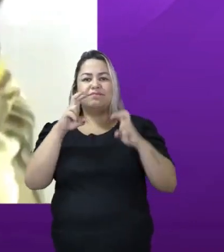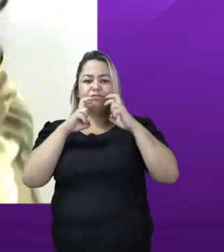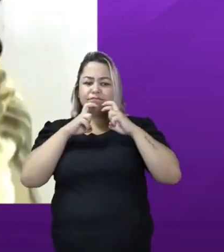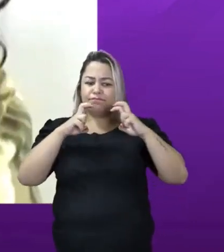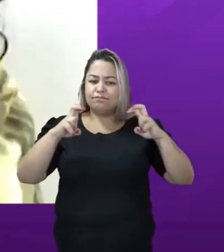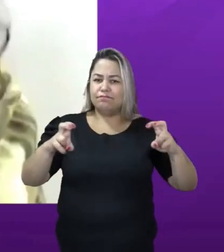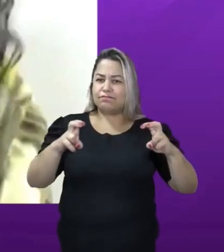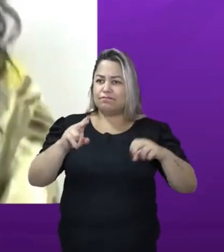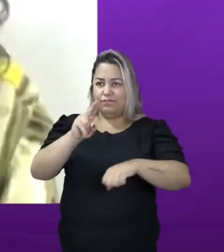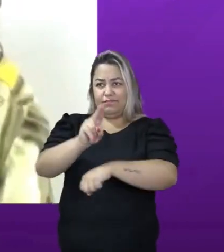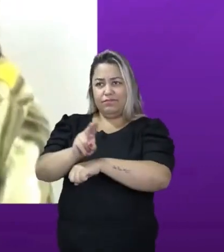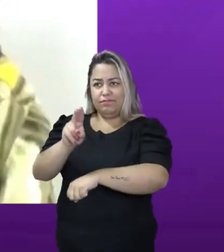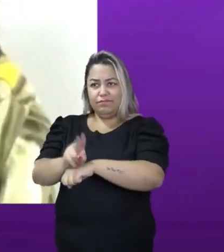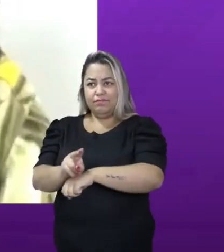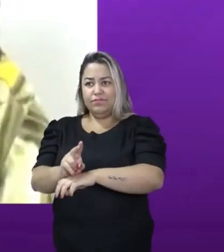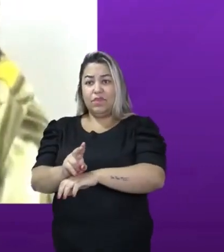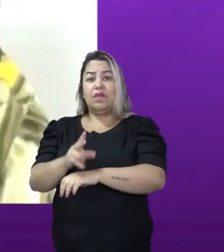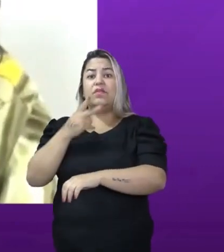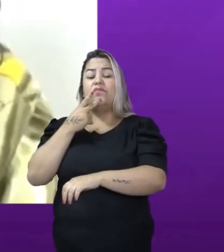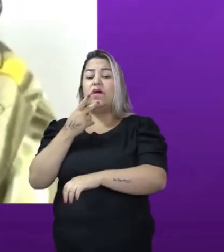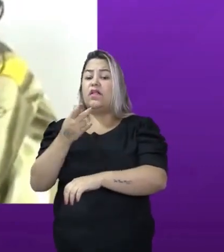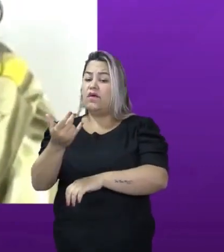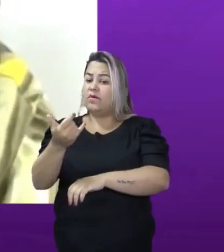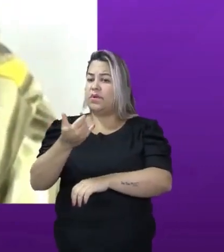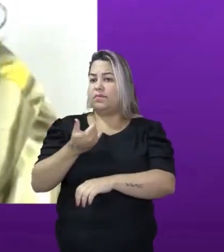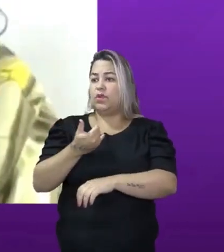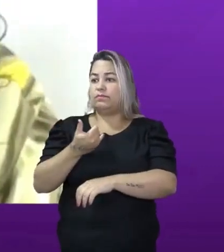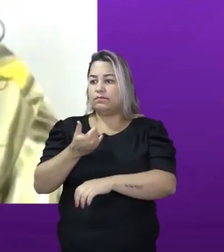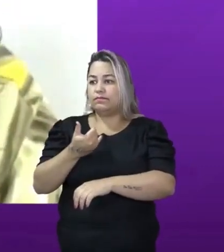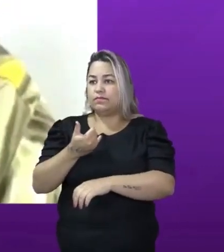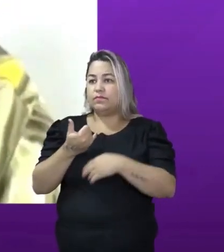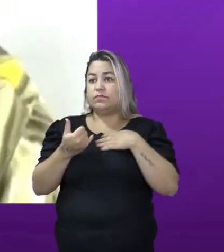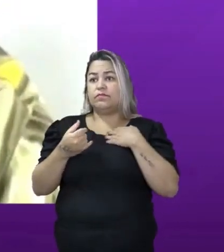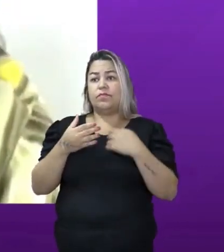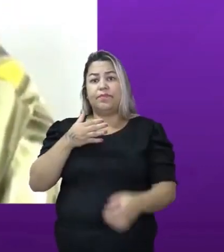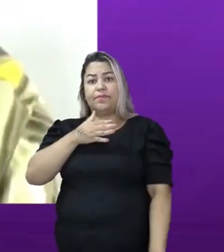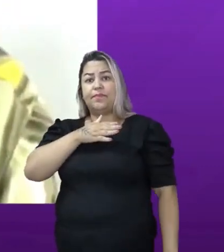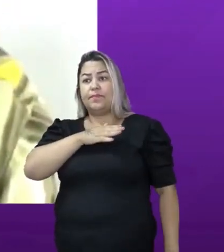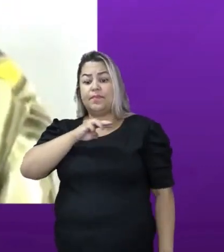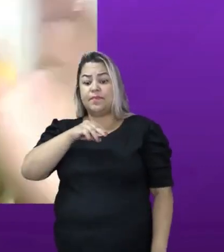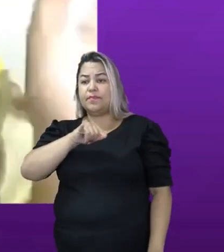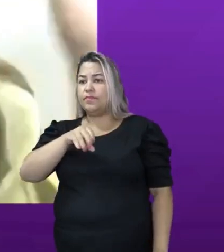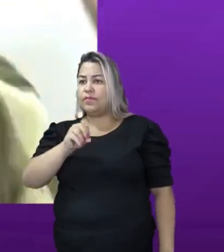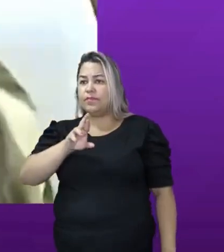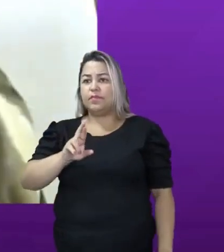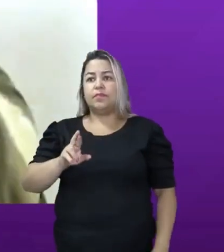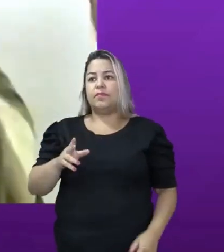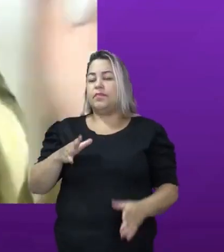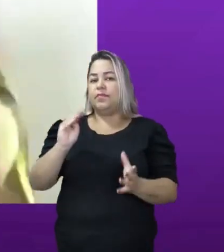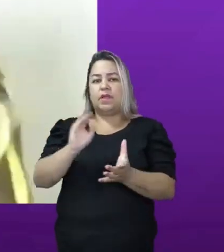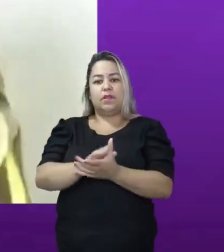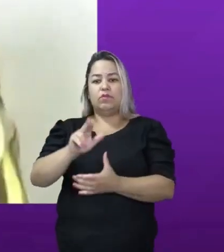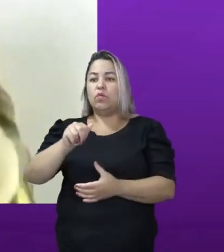Eu protegi uma mulher na Rua da Maria da Penha que ela falava para mim, na época, Major, meu marido nunca me bateu, nunca encostou a mão em